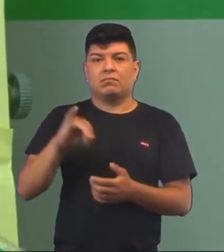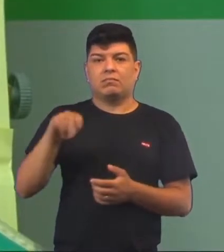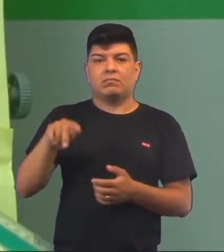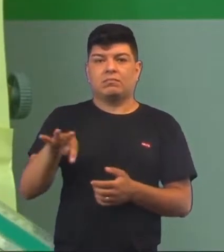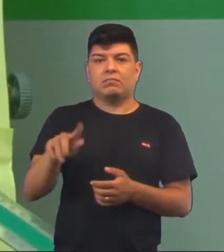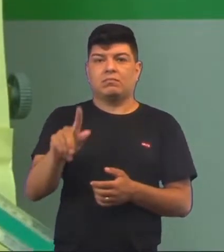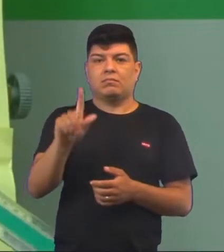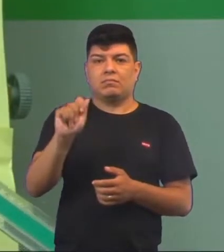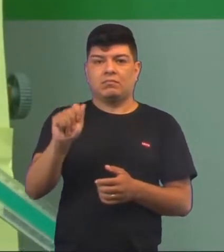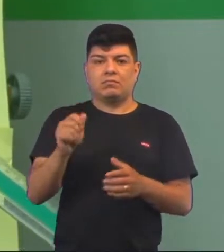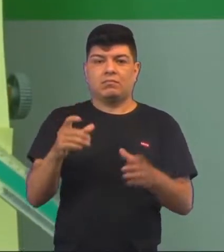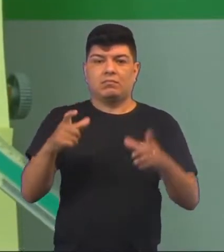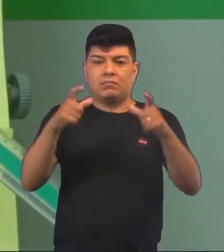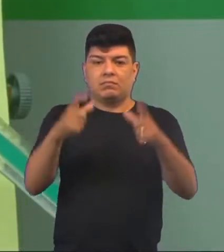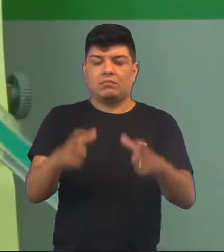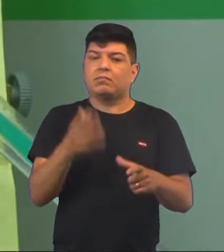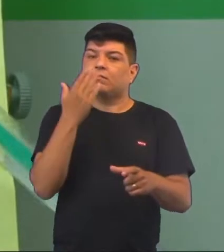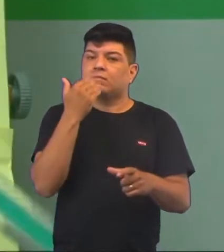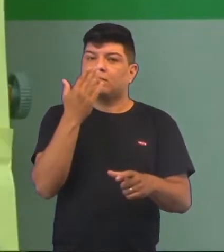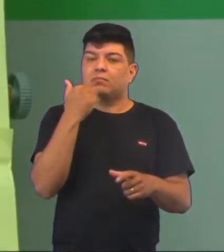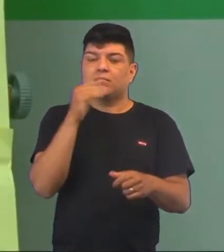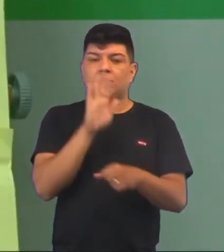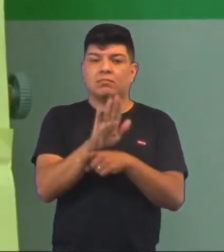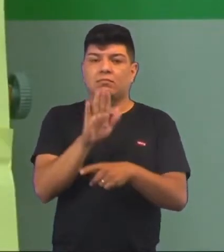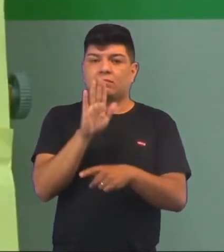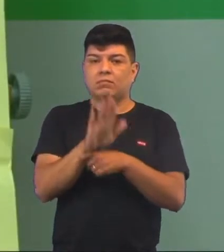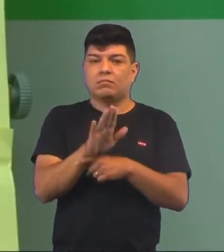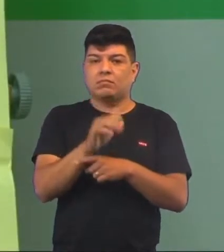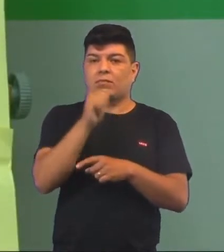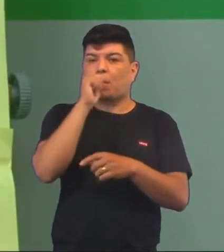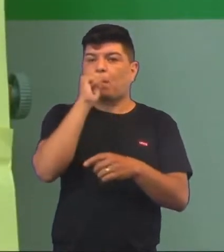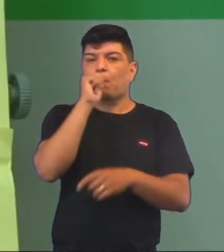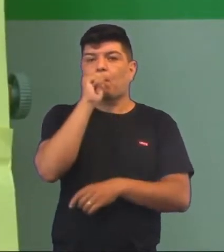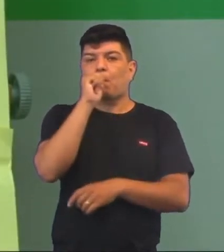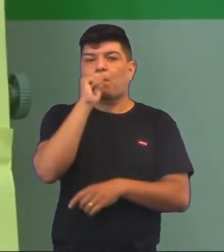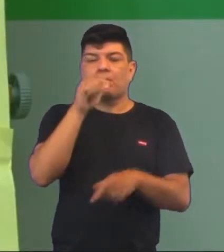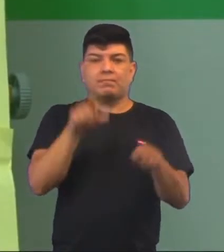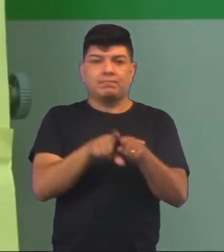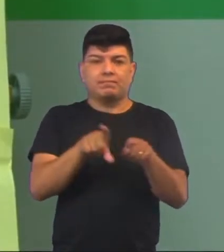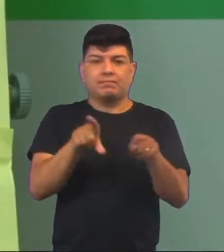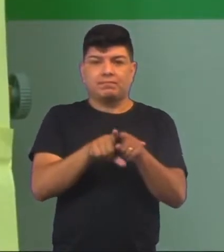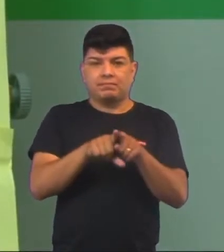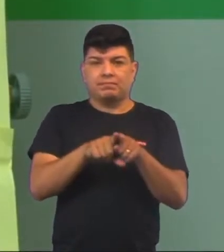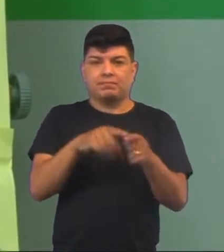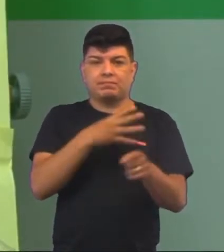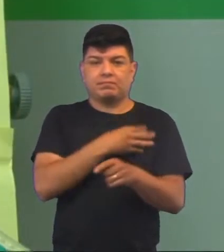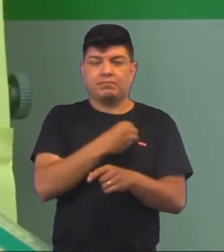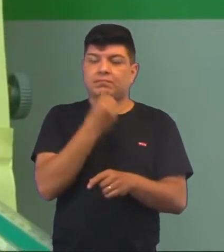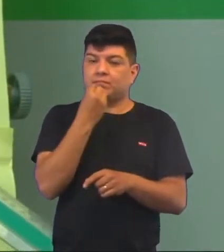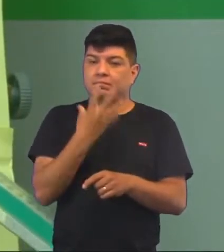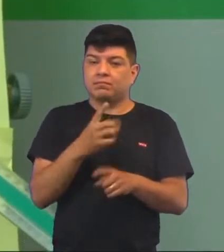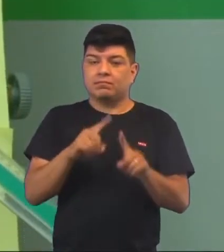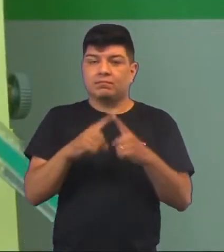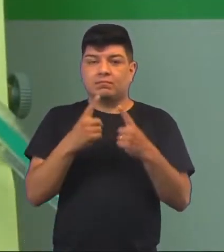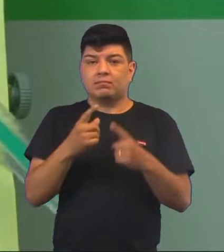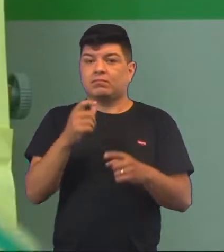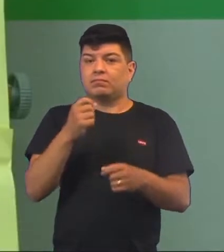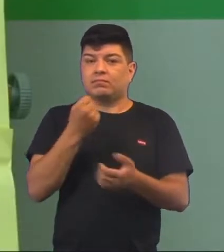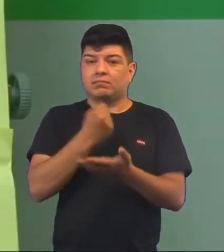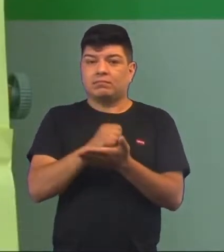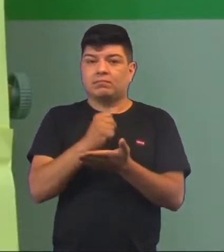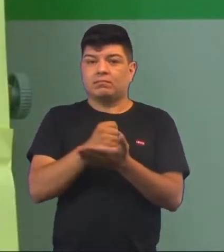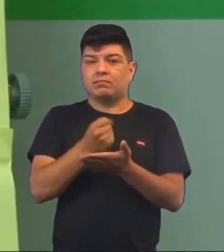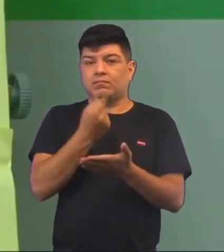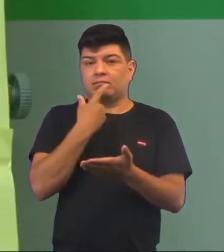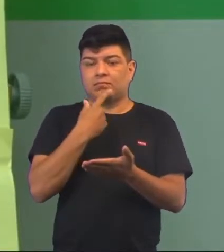recém-nascido, foi colocado no tanque e alimentado com a ajuda de uma mamadeira. O filhote passa bem, mas está sendo medicado